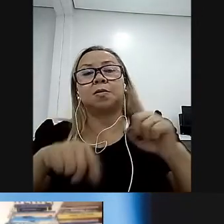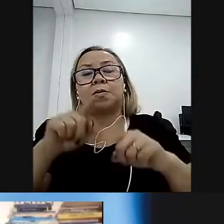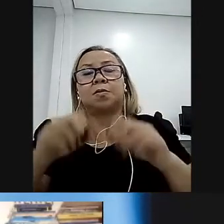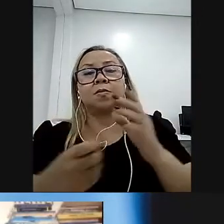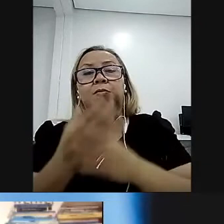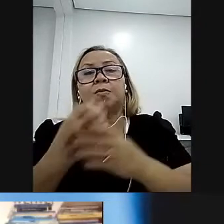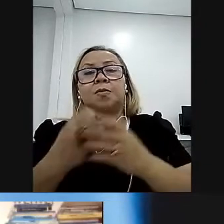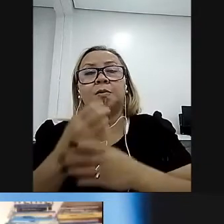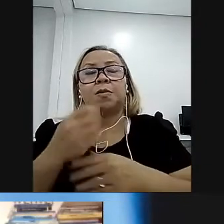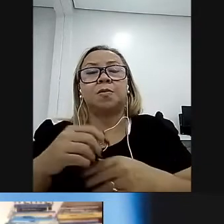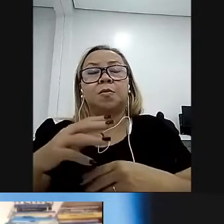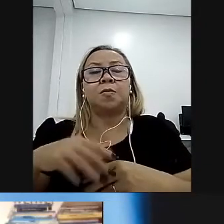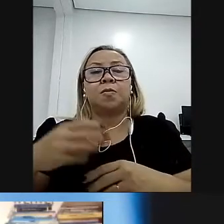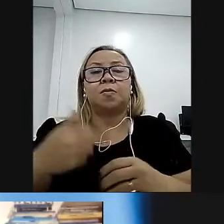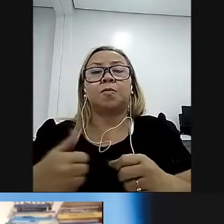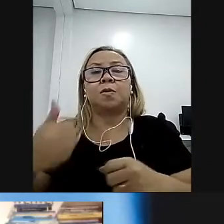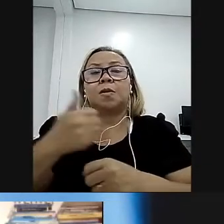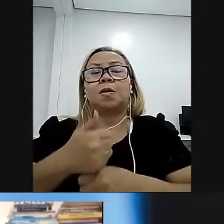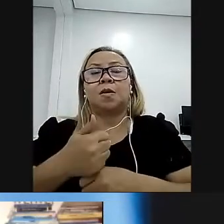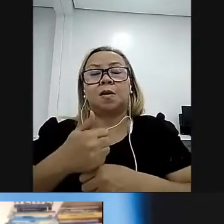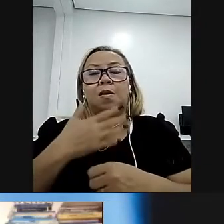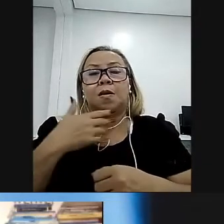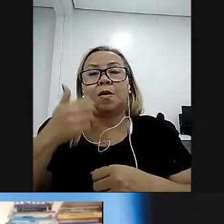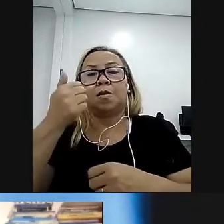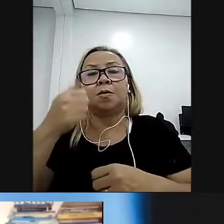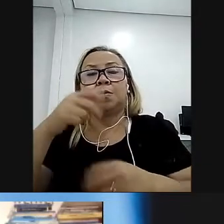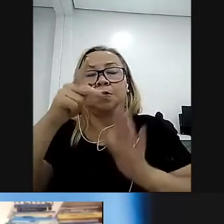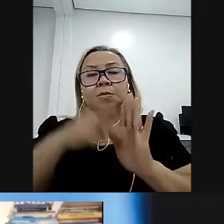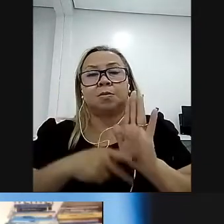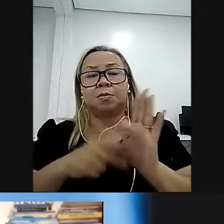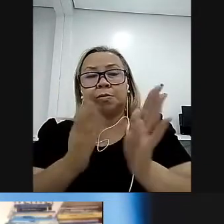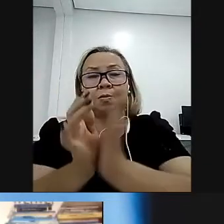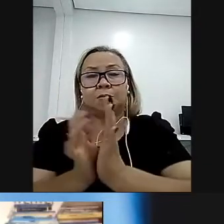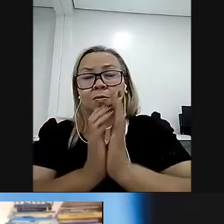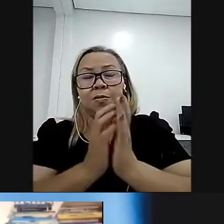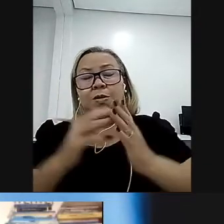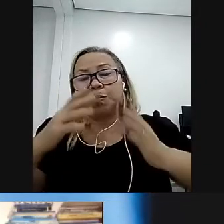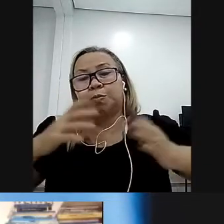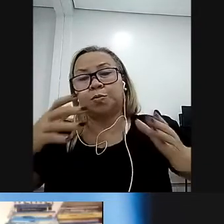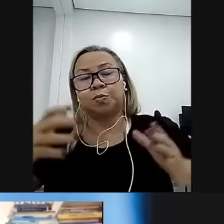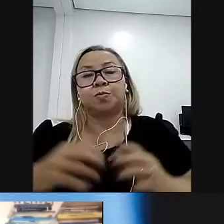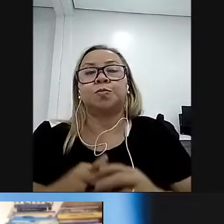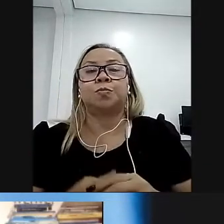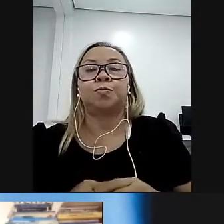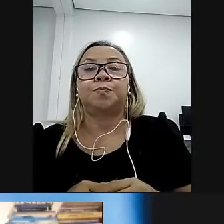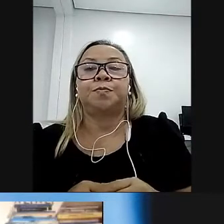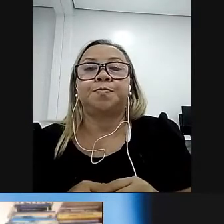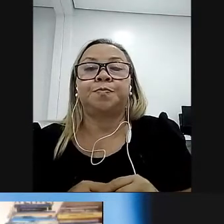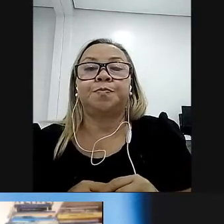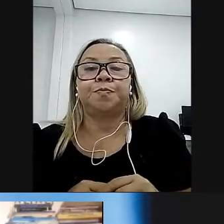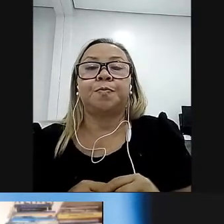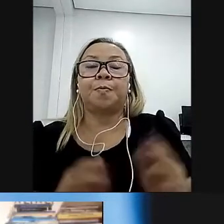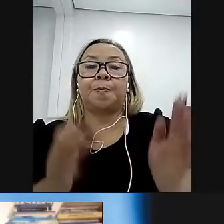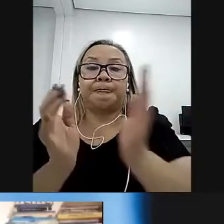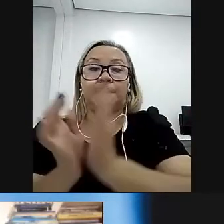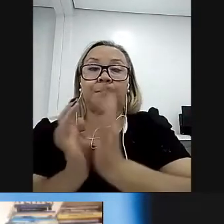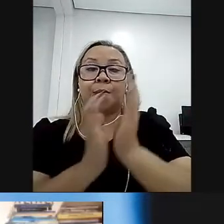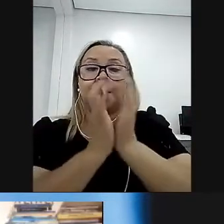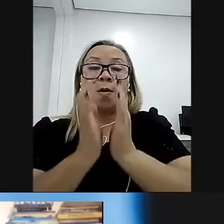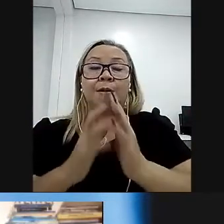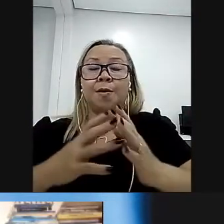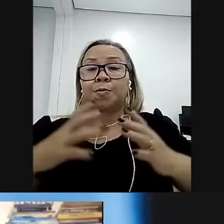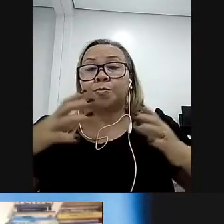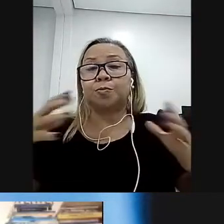projeto. Né. Uma equipe enorme aí, que te ama muito, viu, Marta? Nossa, é uma equipe enorme, uma equipe